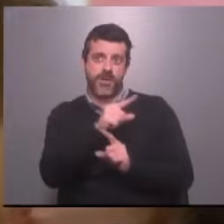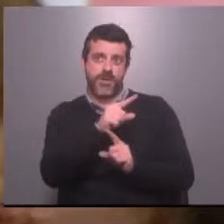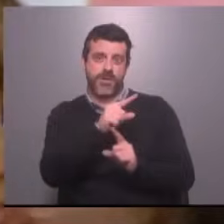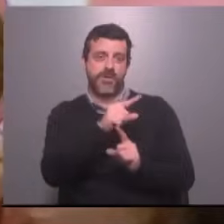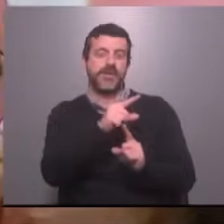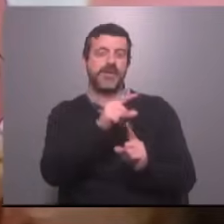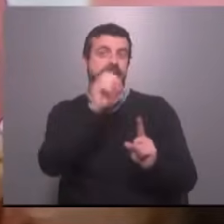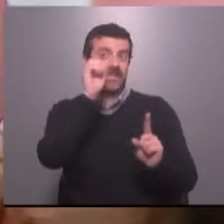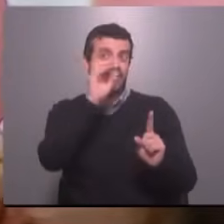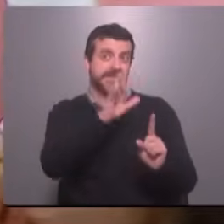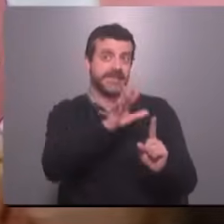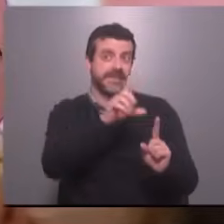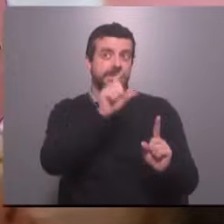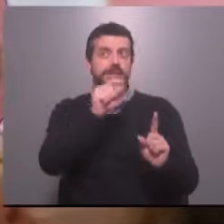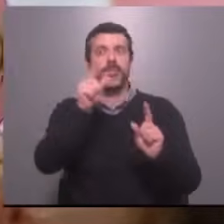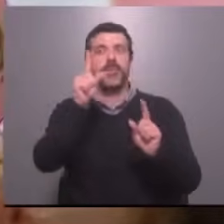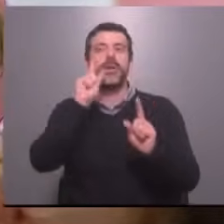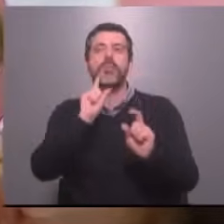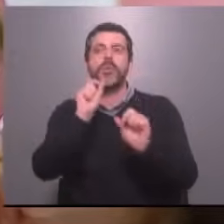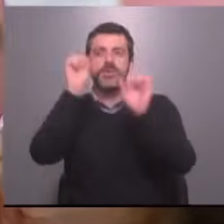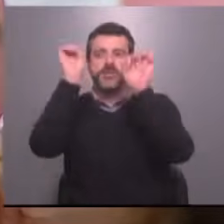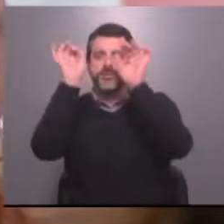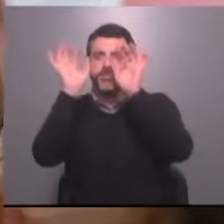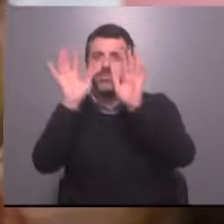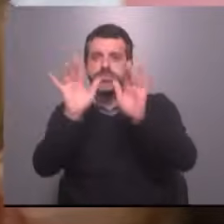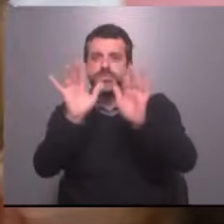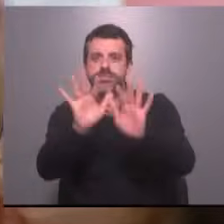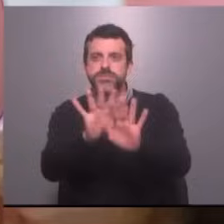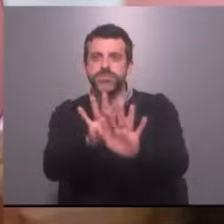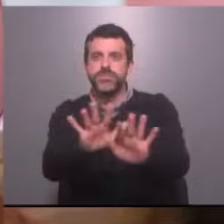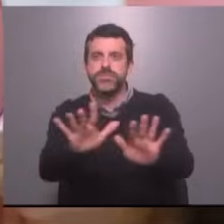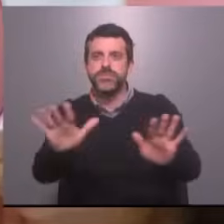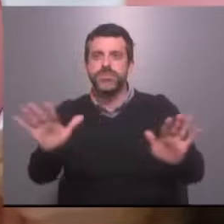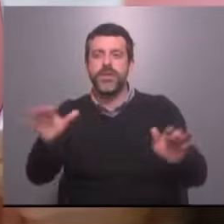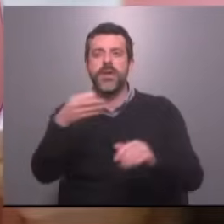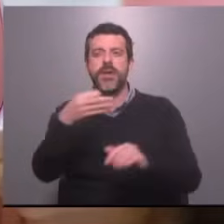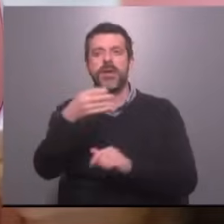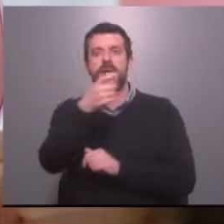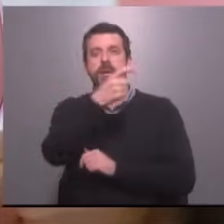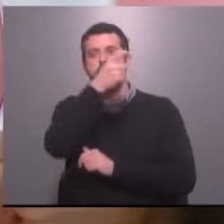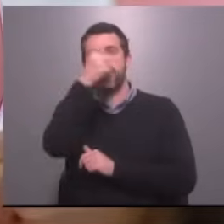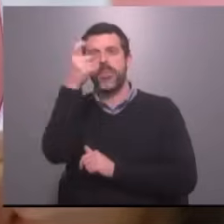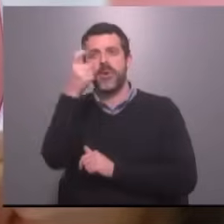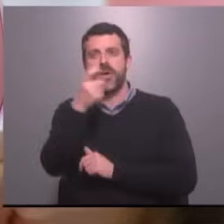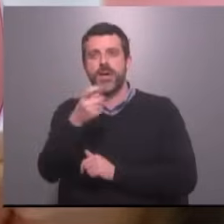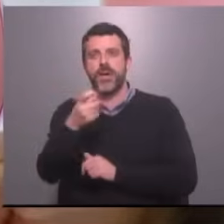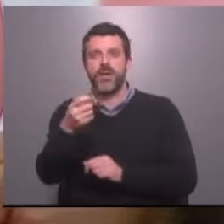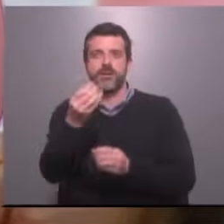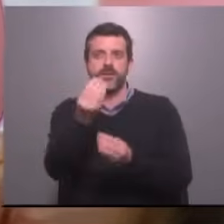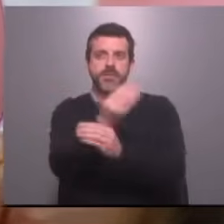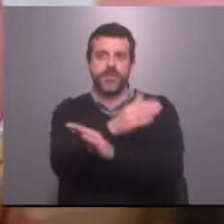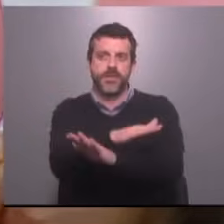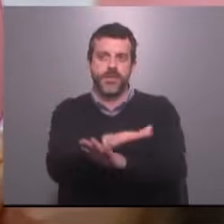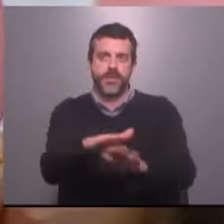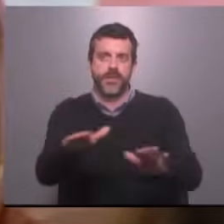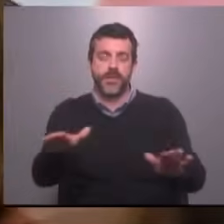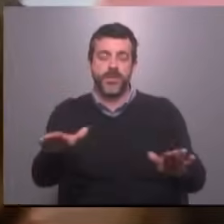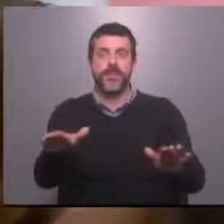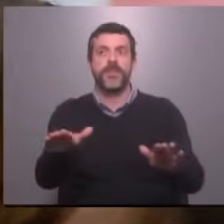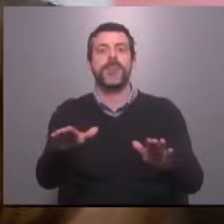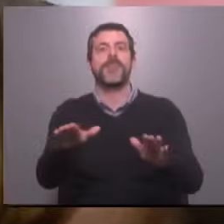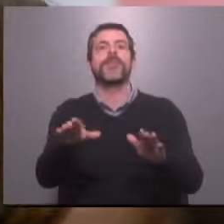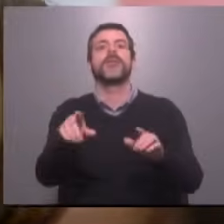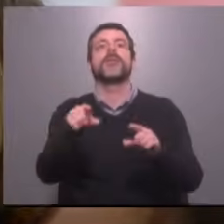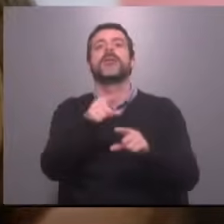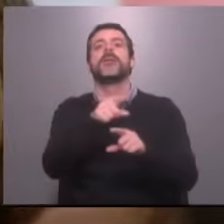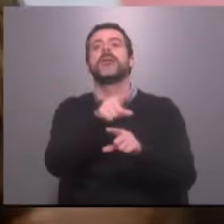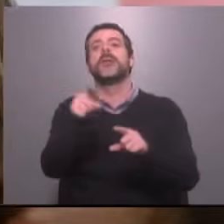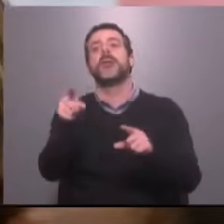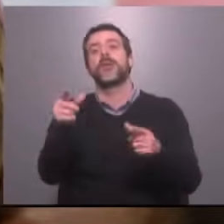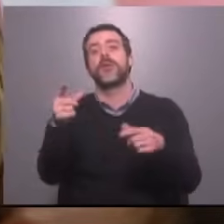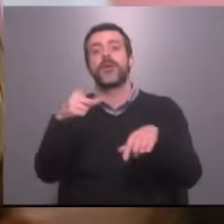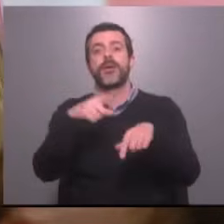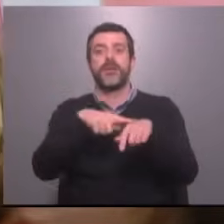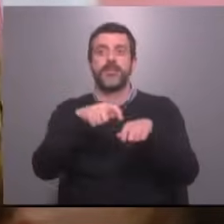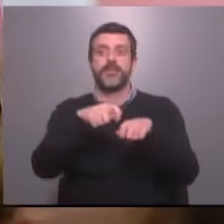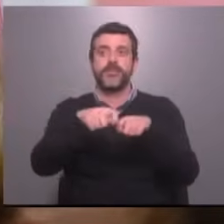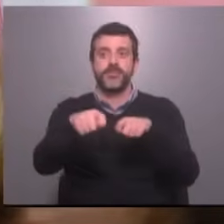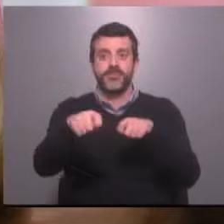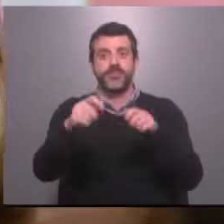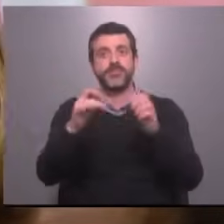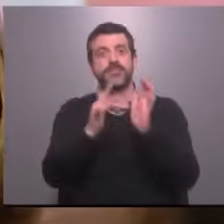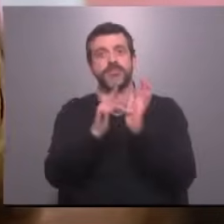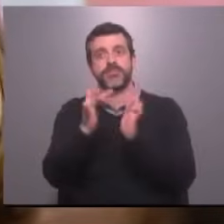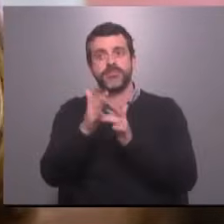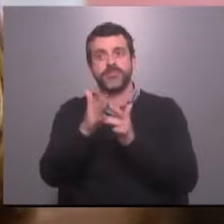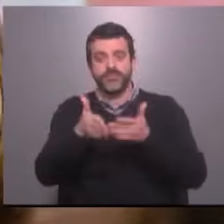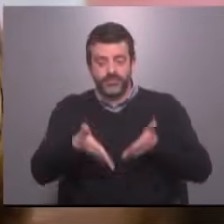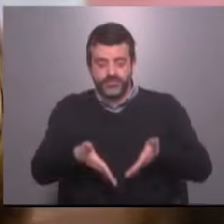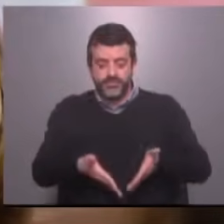Maria, sobre elas desça o orvalho da vossa paz. Possam elas,